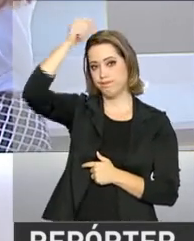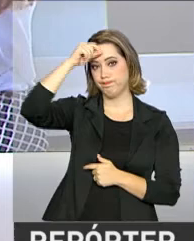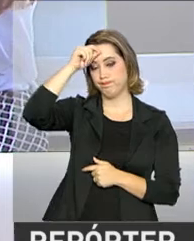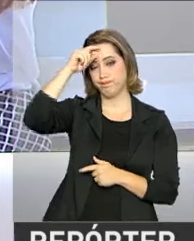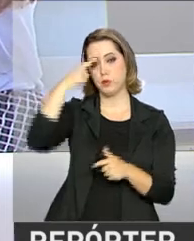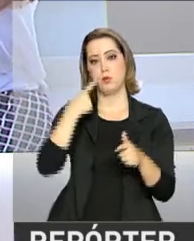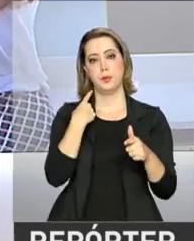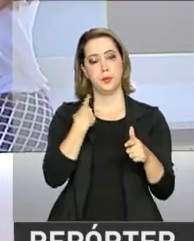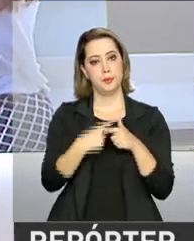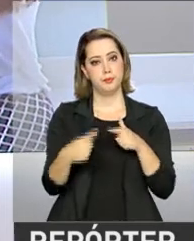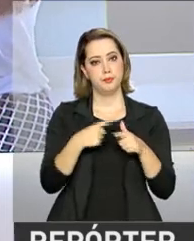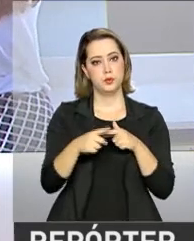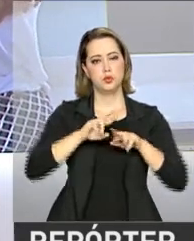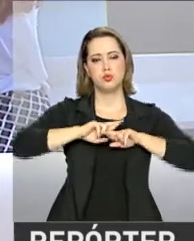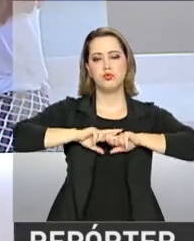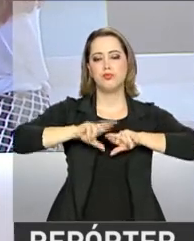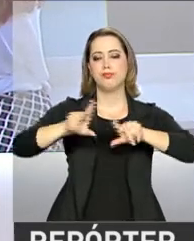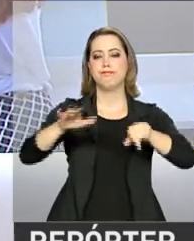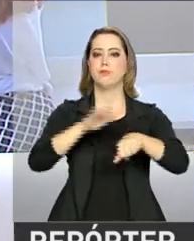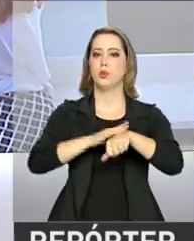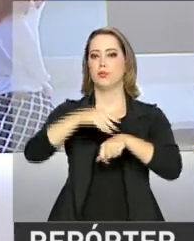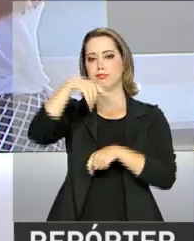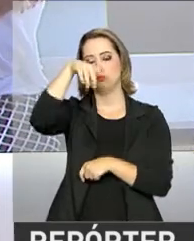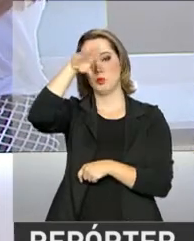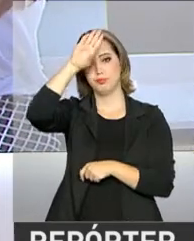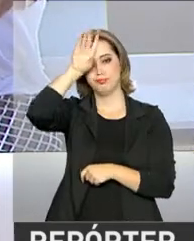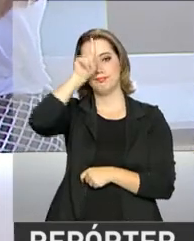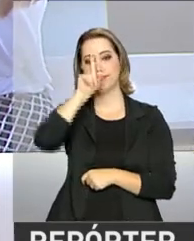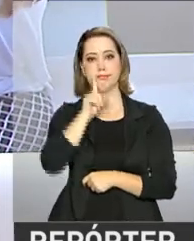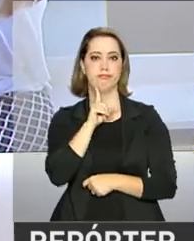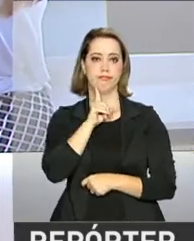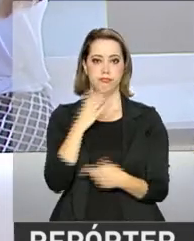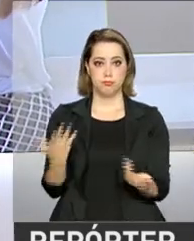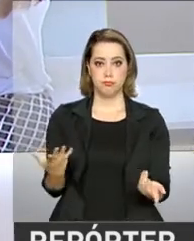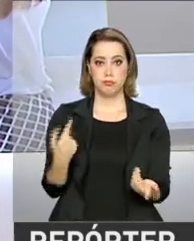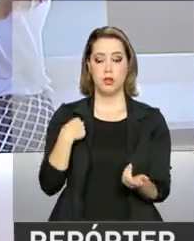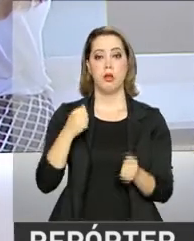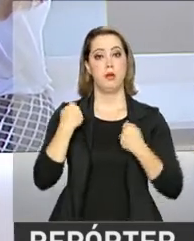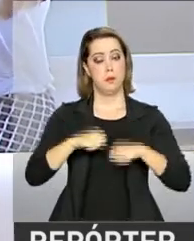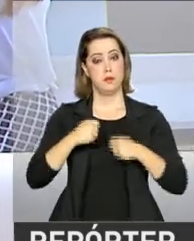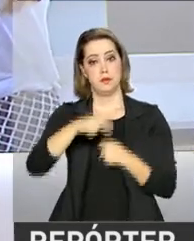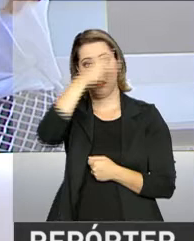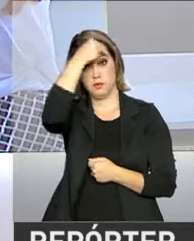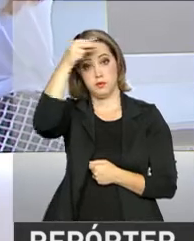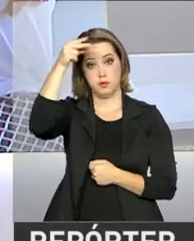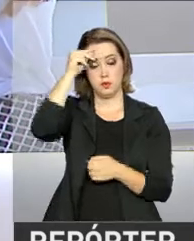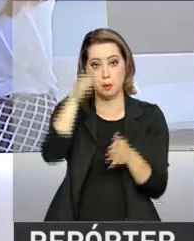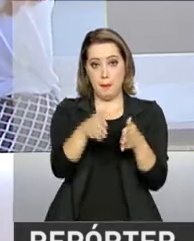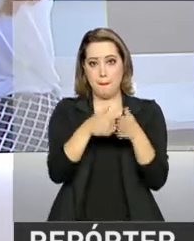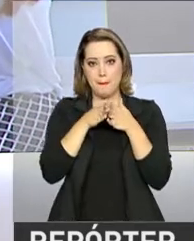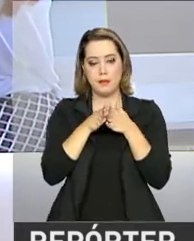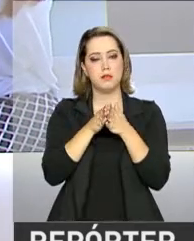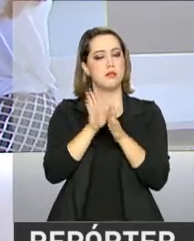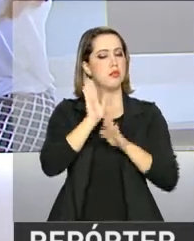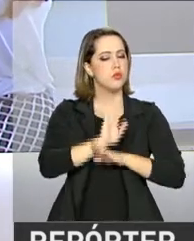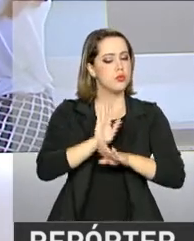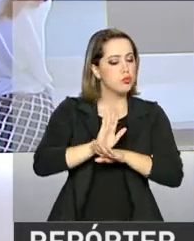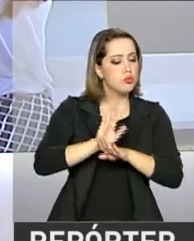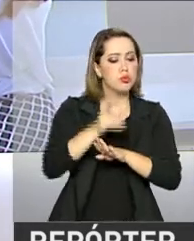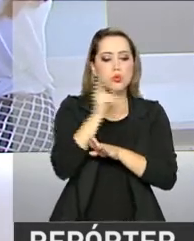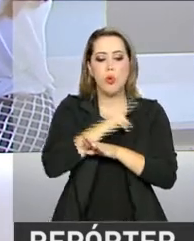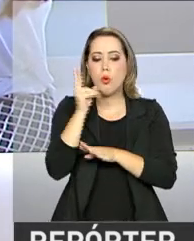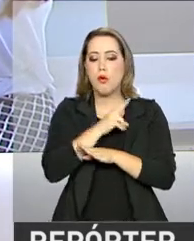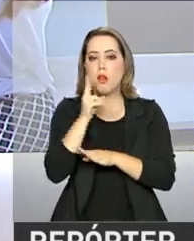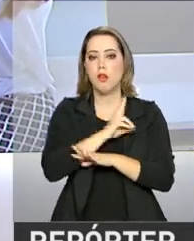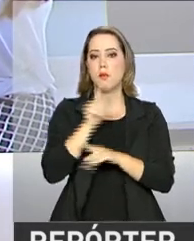por causa do elevado número de casos de febre amarela a medida permite que as prefeituras solicitem apoio emergencial para